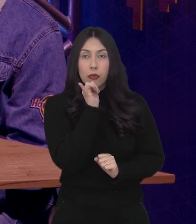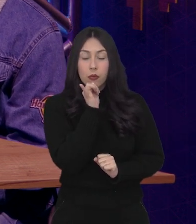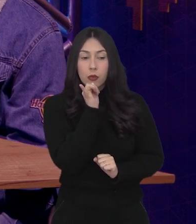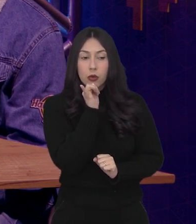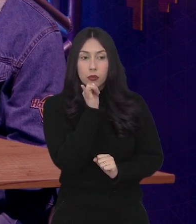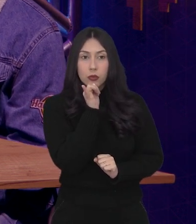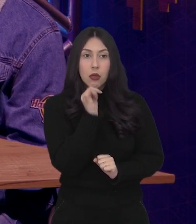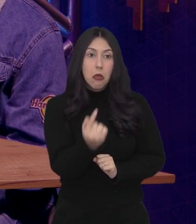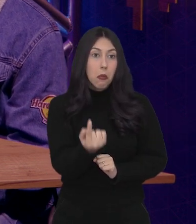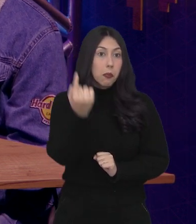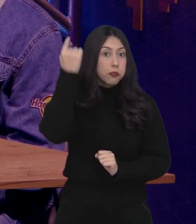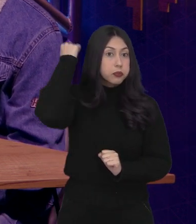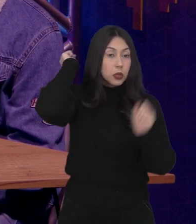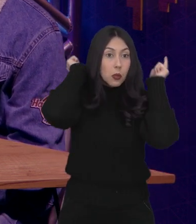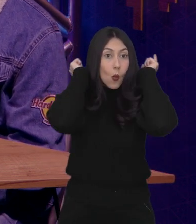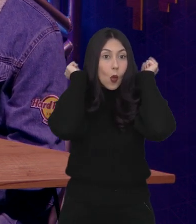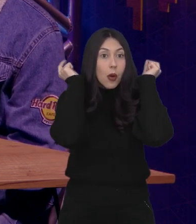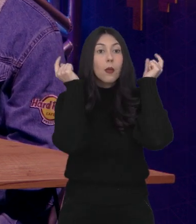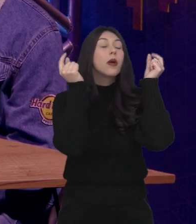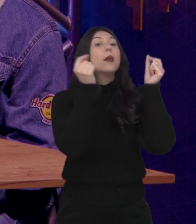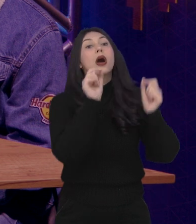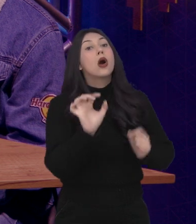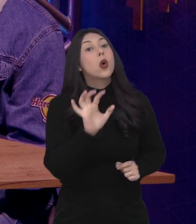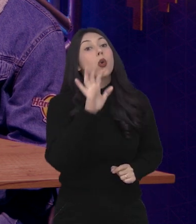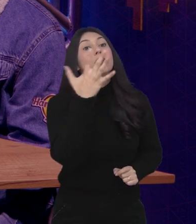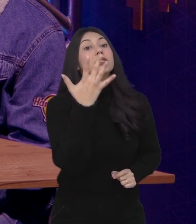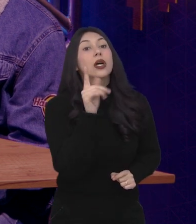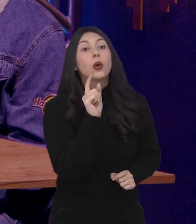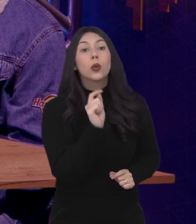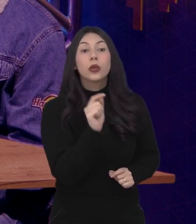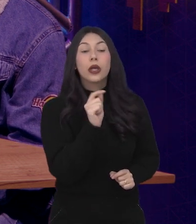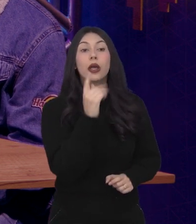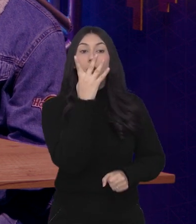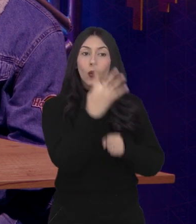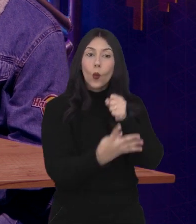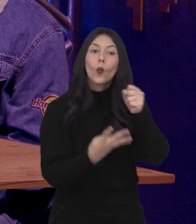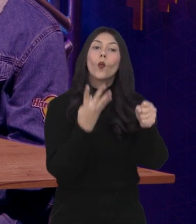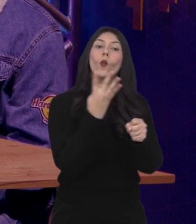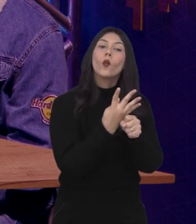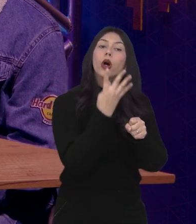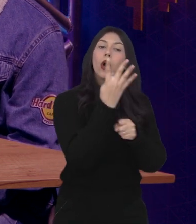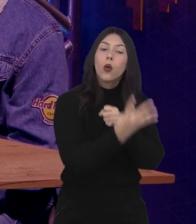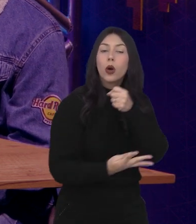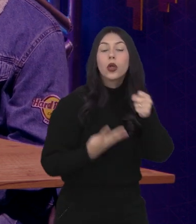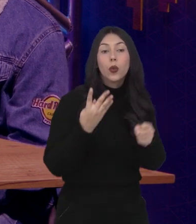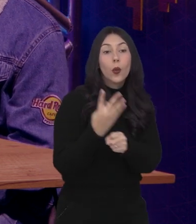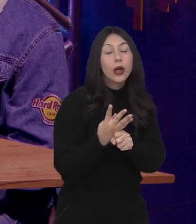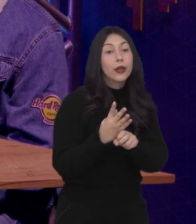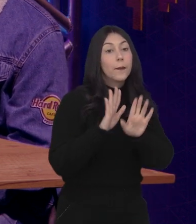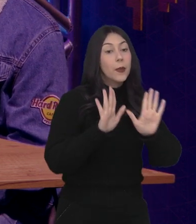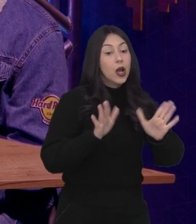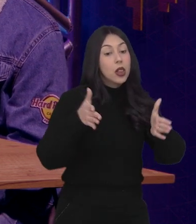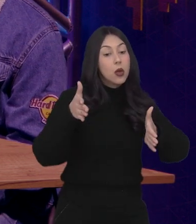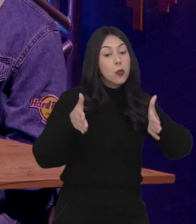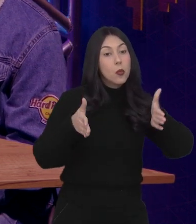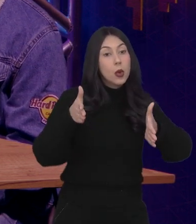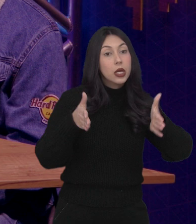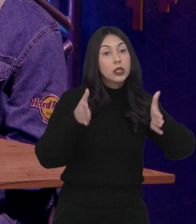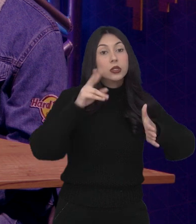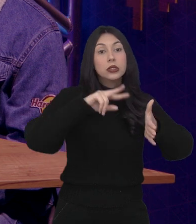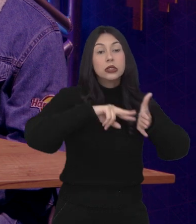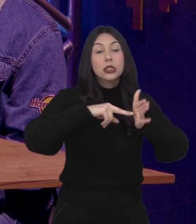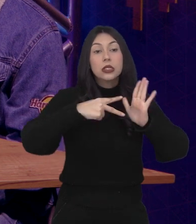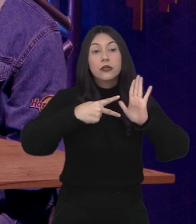a gente, na Grécia Antiga, as Olimpíadas, elas aconteciam também, né, de 4 em 4 anos, e esse período das Olimpíadas,